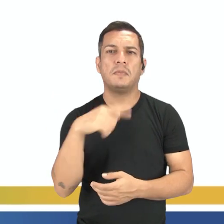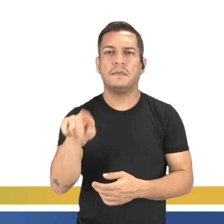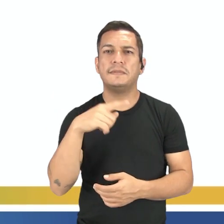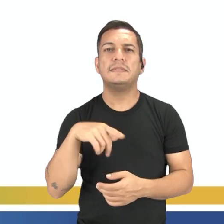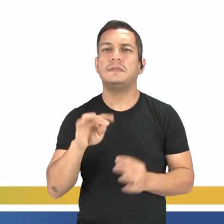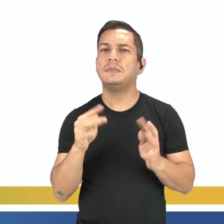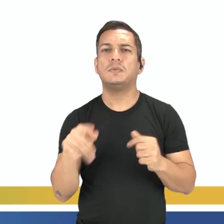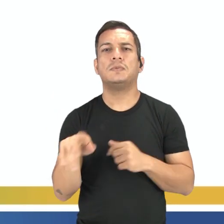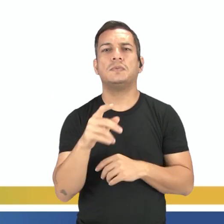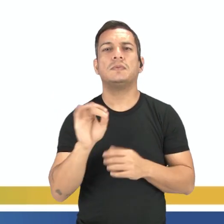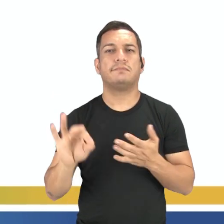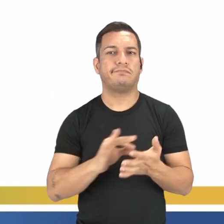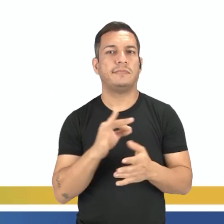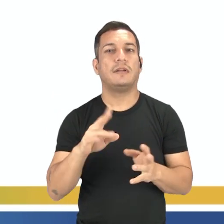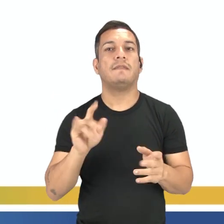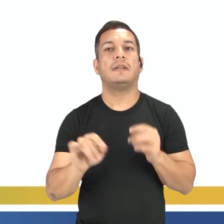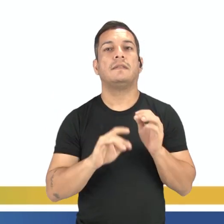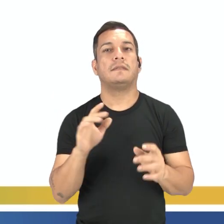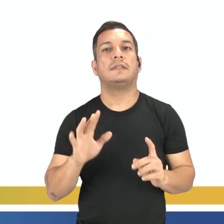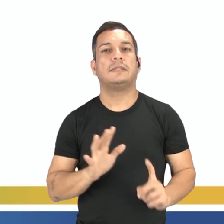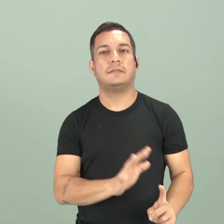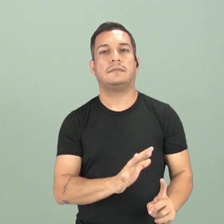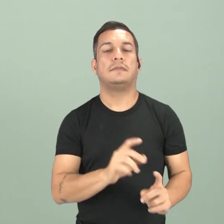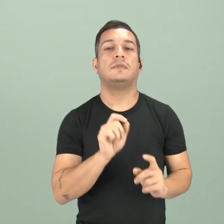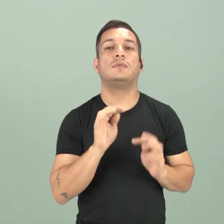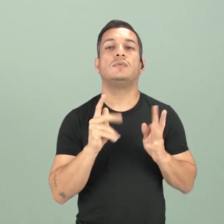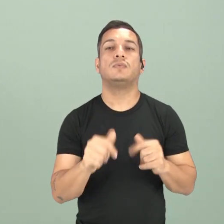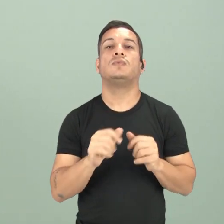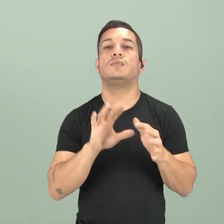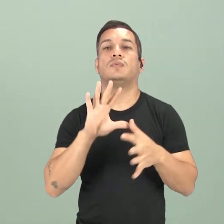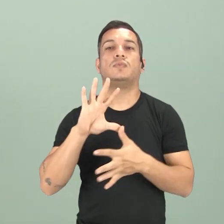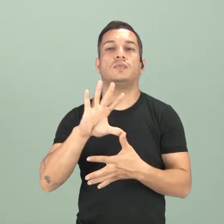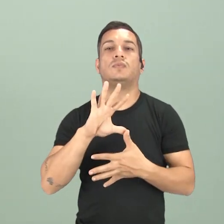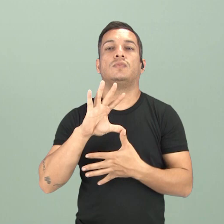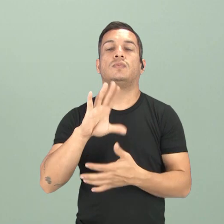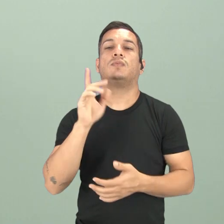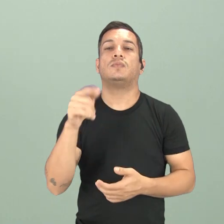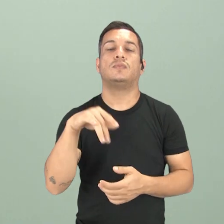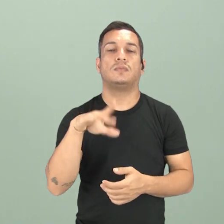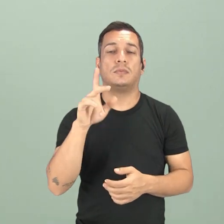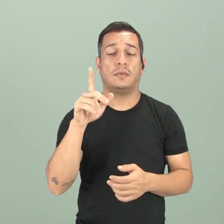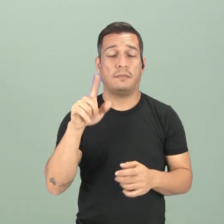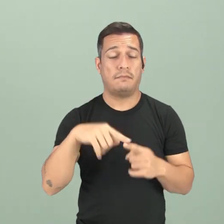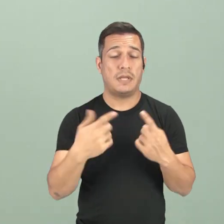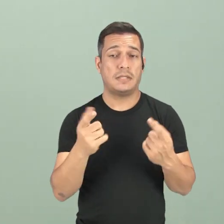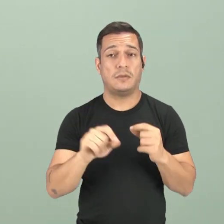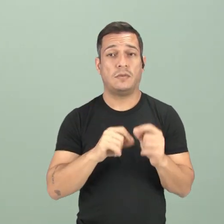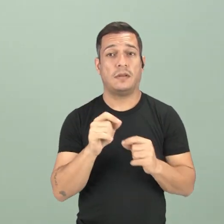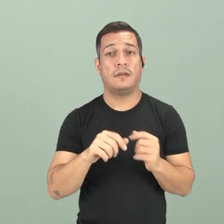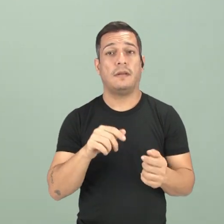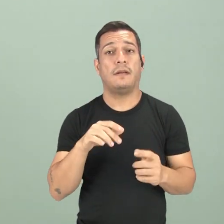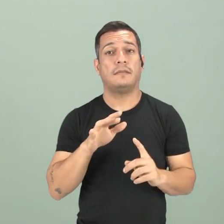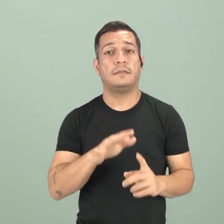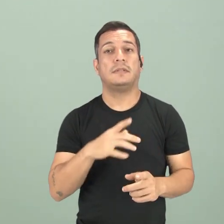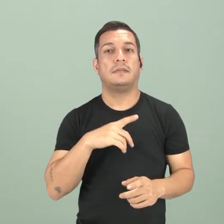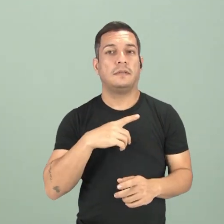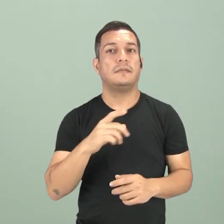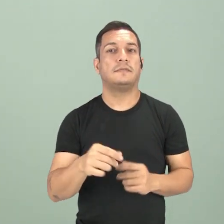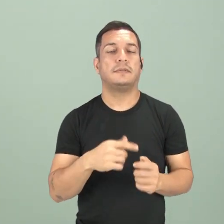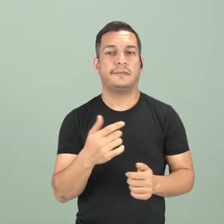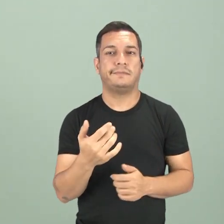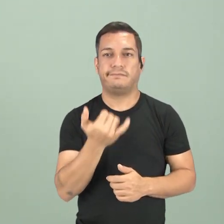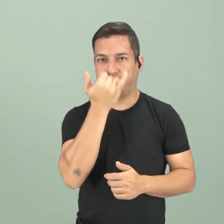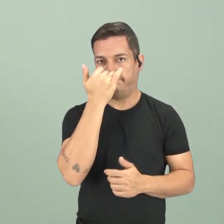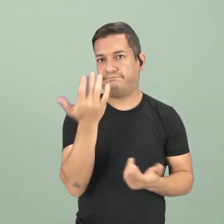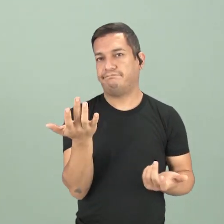vocês, para todo mundo, porque vai integrar todo o continente. Mas é uma integração que ela traz lá os seus danos.